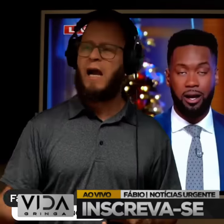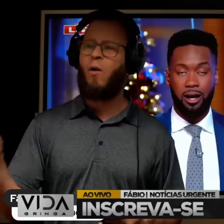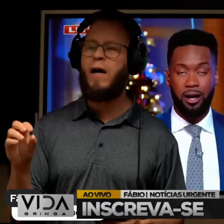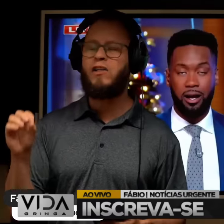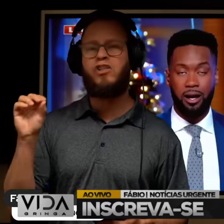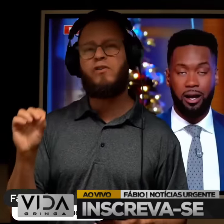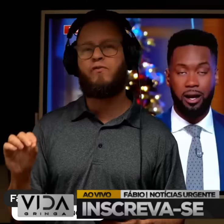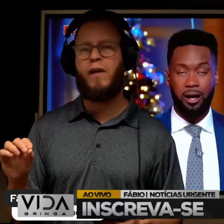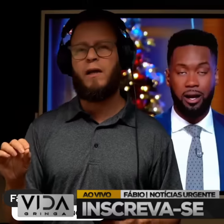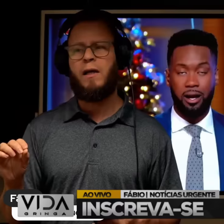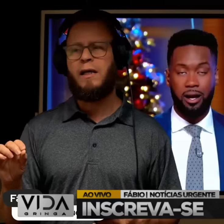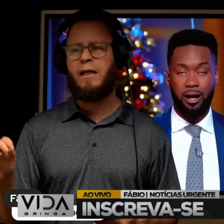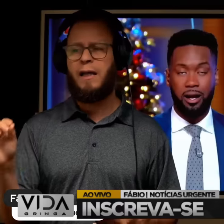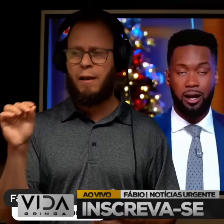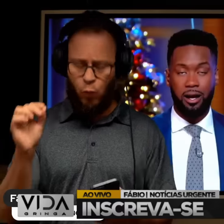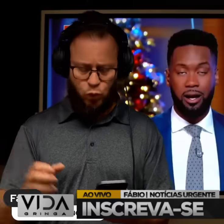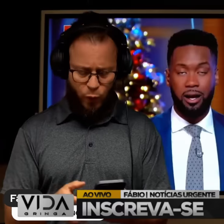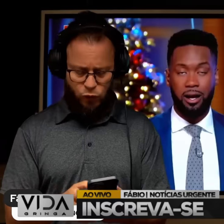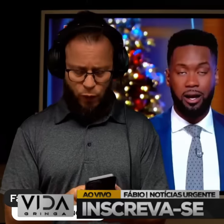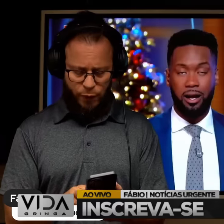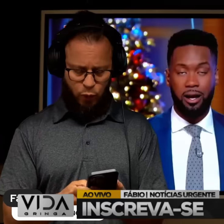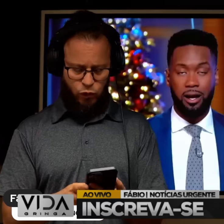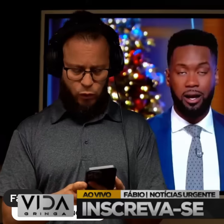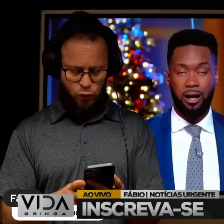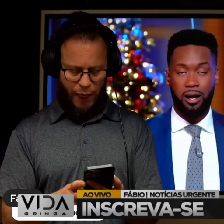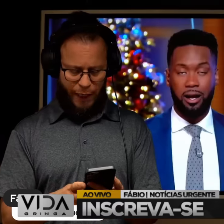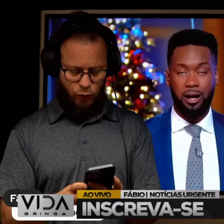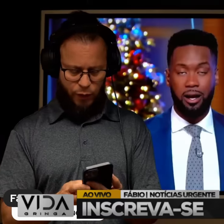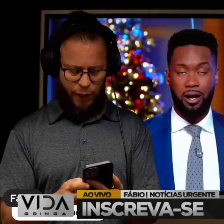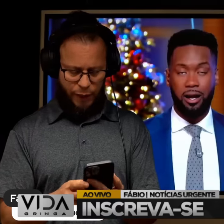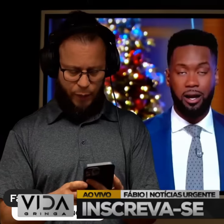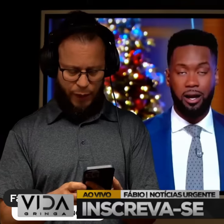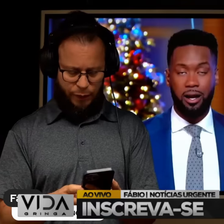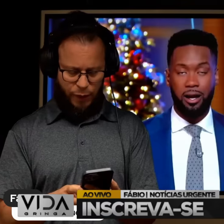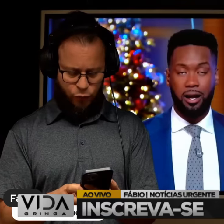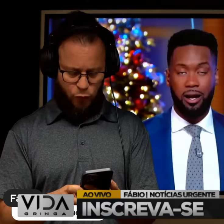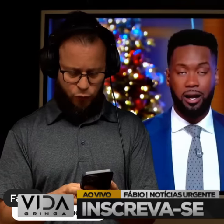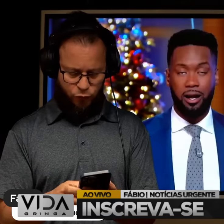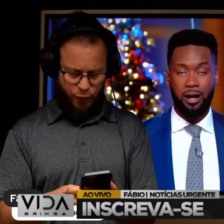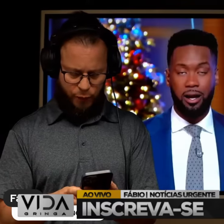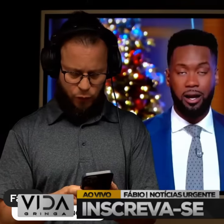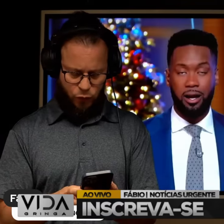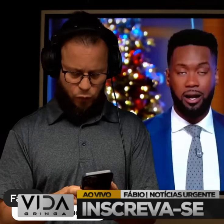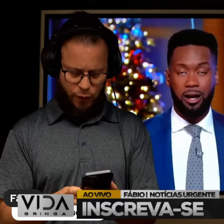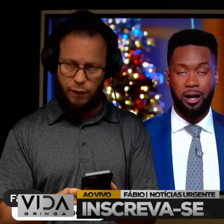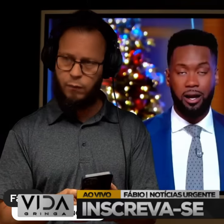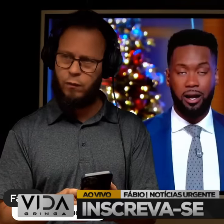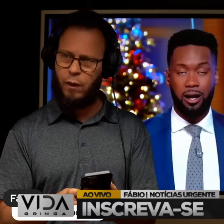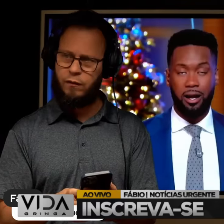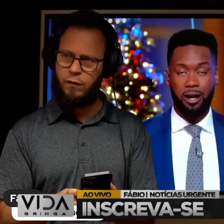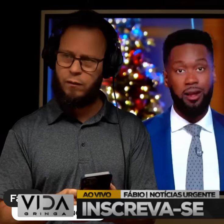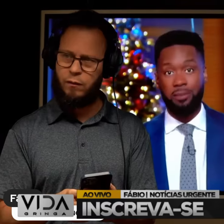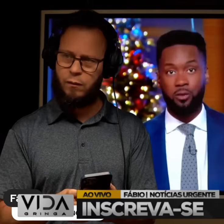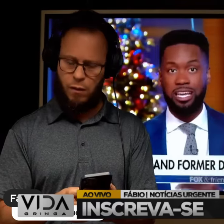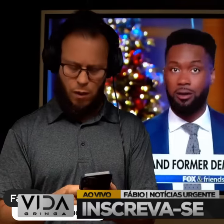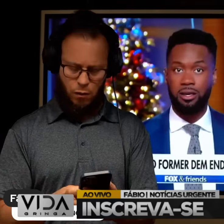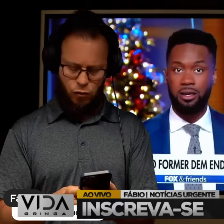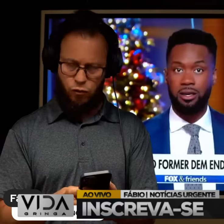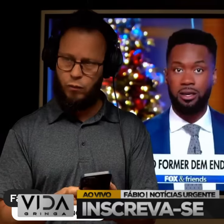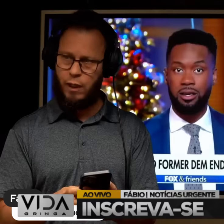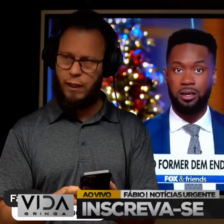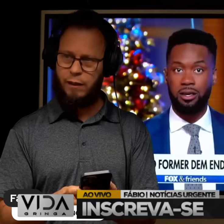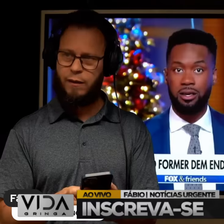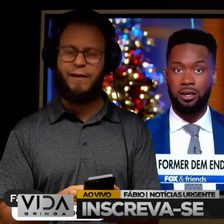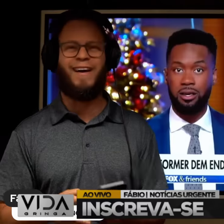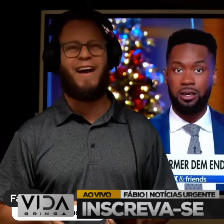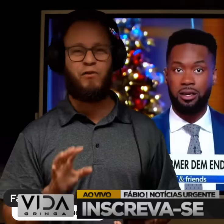e agora a gente vê que mudou isso aqui. Bom, deixa eu mudar a cara do cara ali, porque a cara dele ficou muito feia, né? Deixa eu mudar ali, assim. Vou